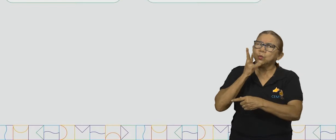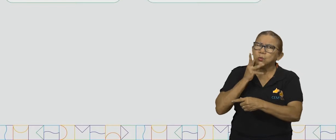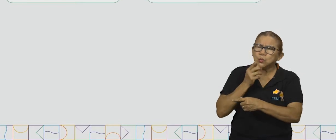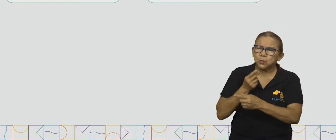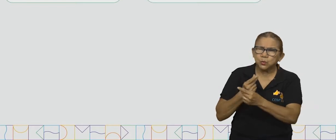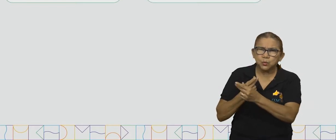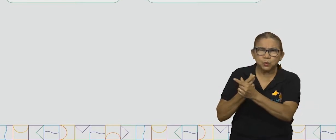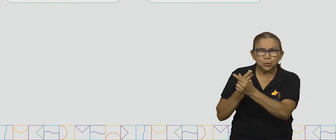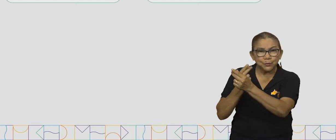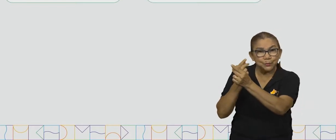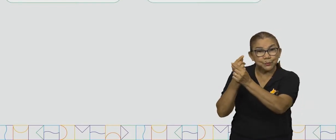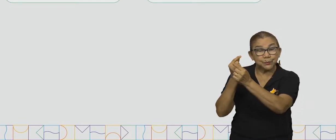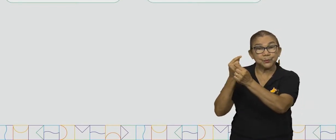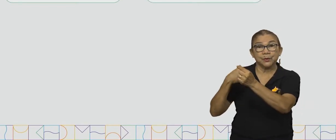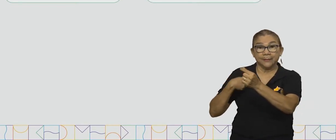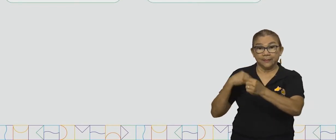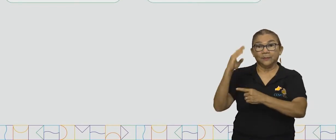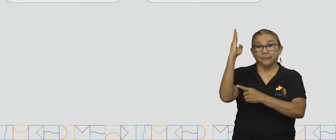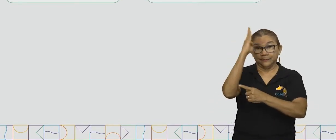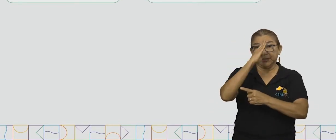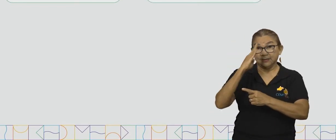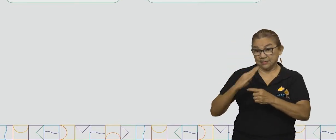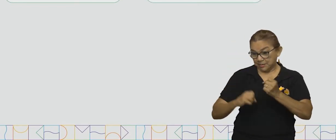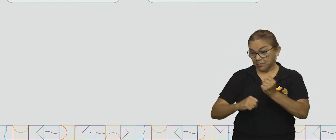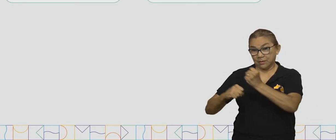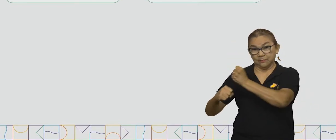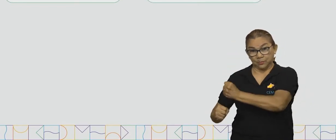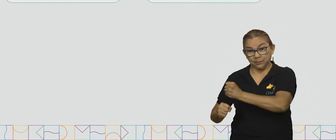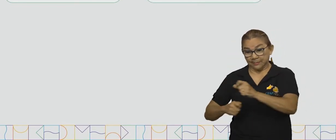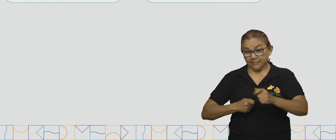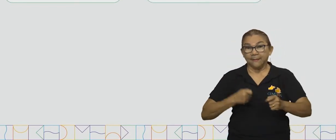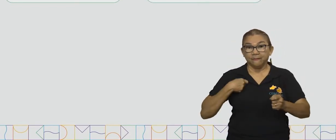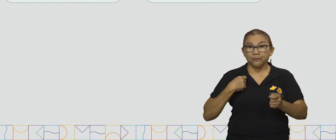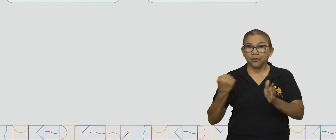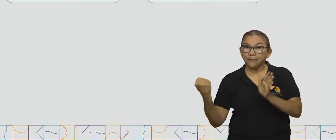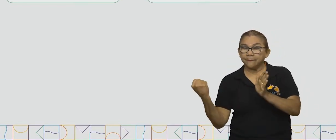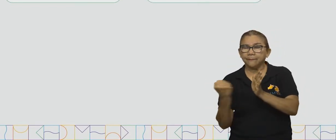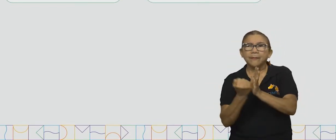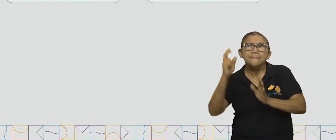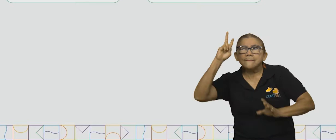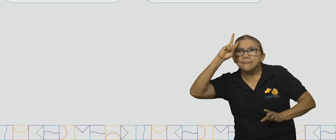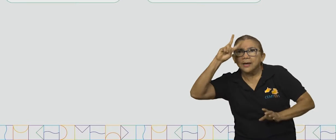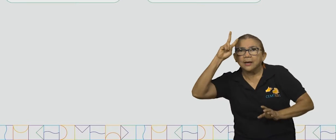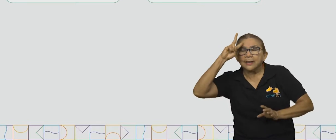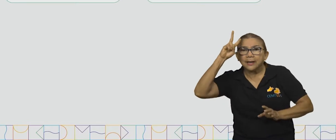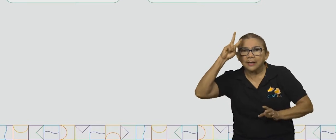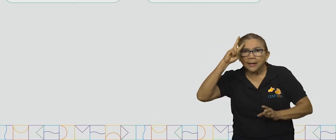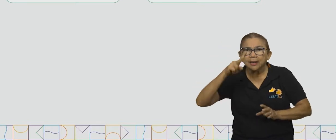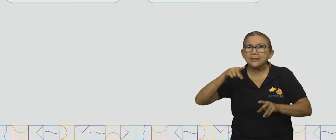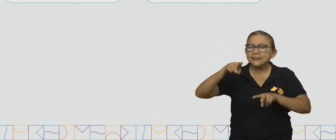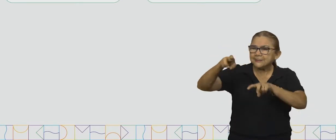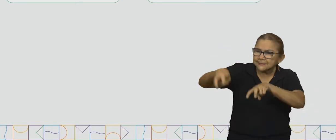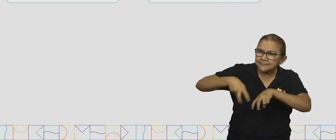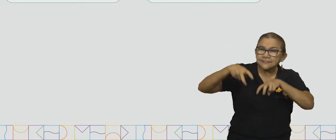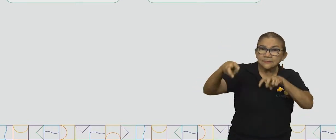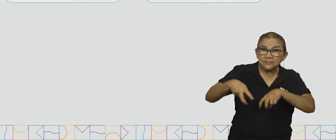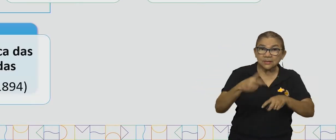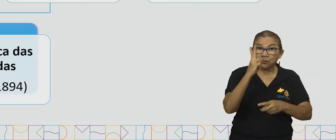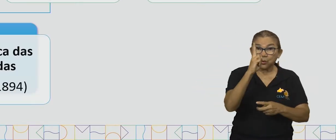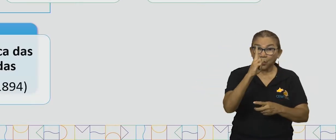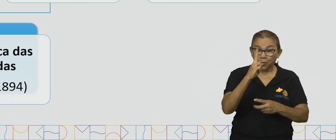Essa primeira fase do Brasil República foi marcada pelo domínio político das elites agrárias e ficou dividida em dois